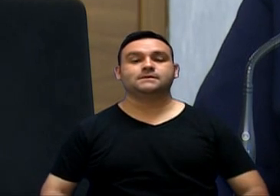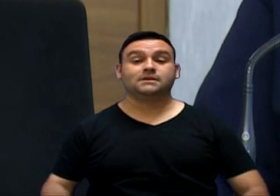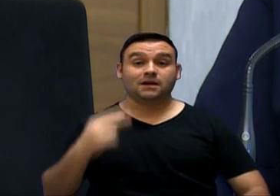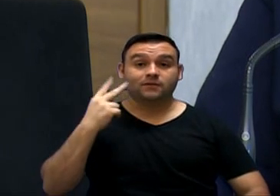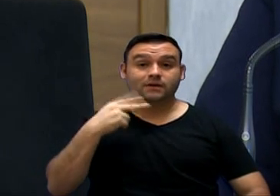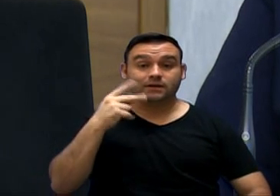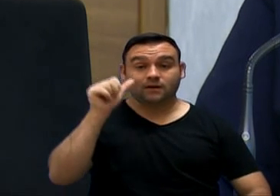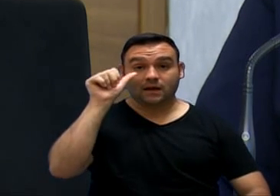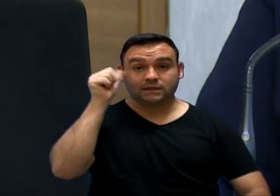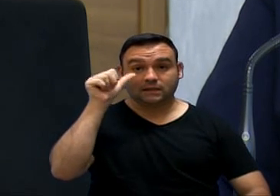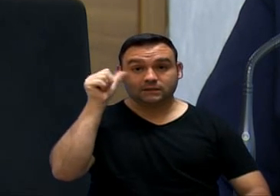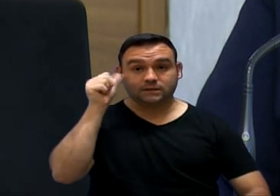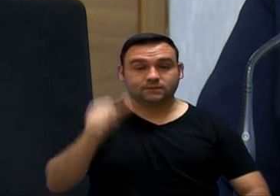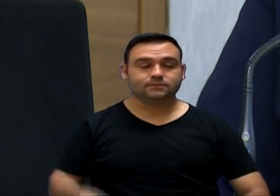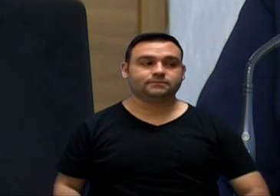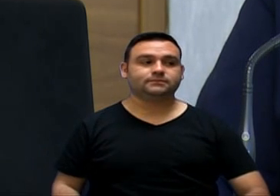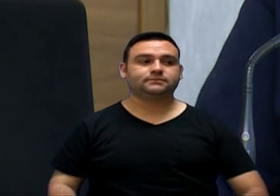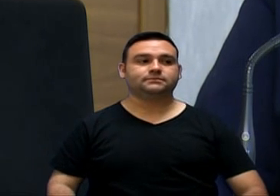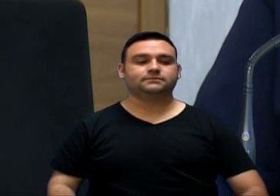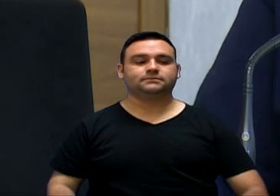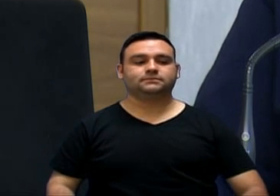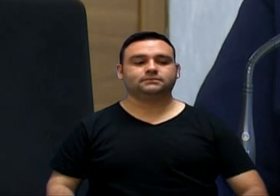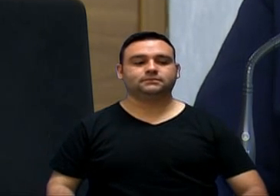vereador Salatiel,